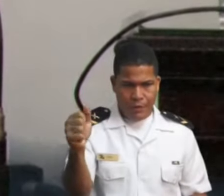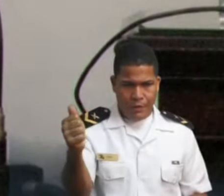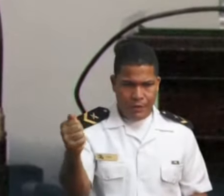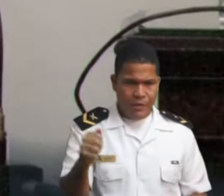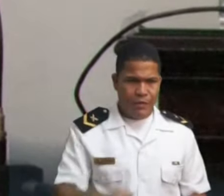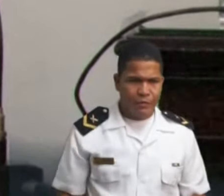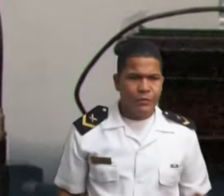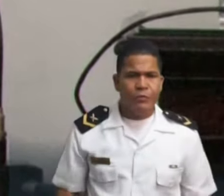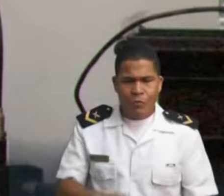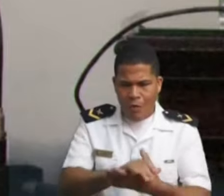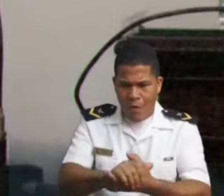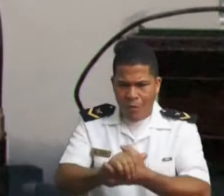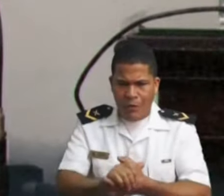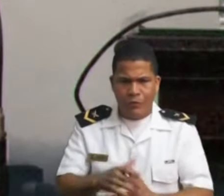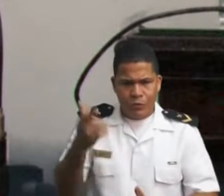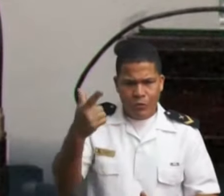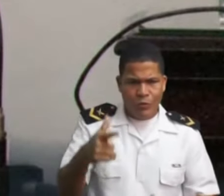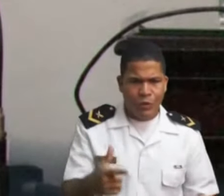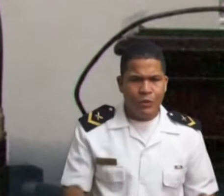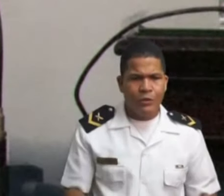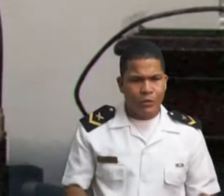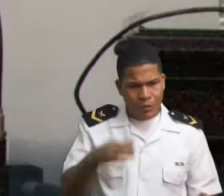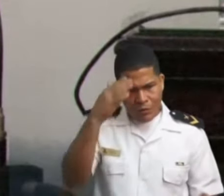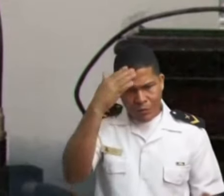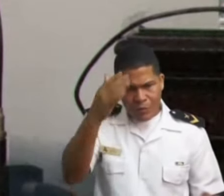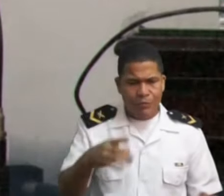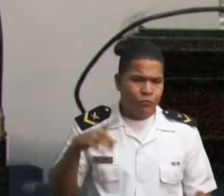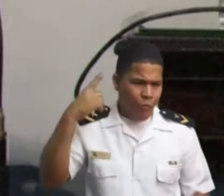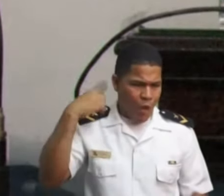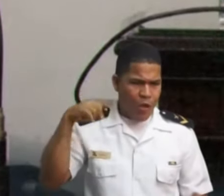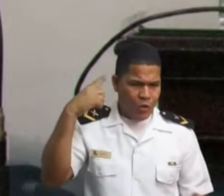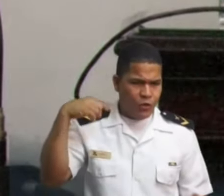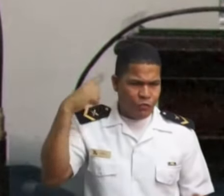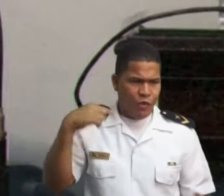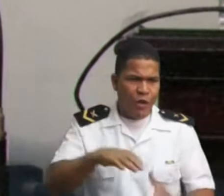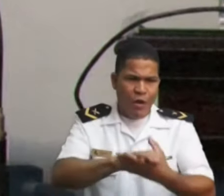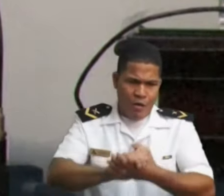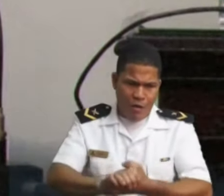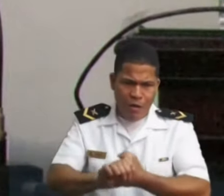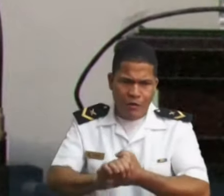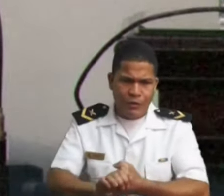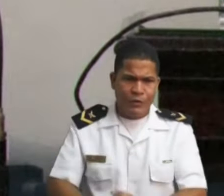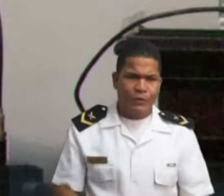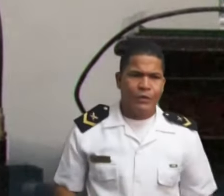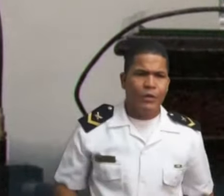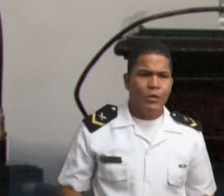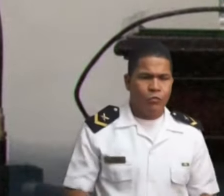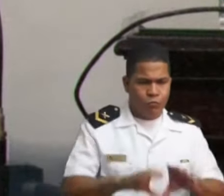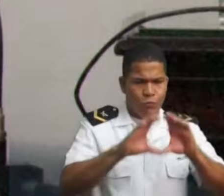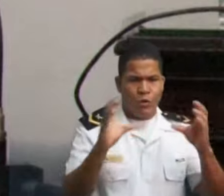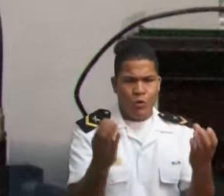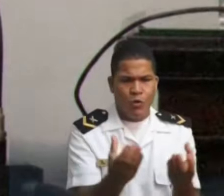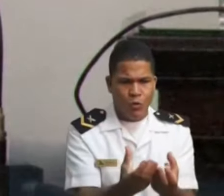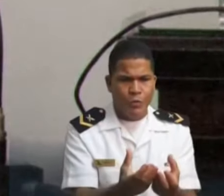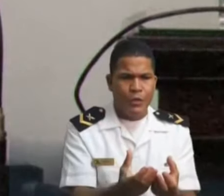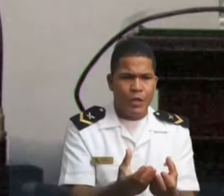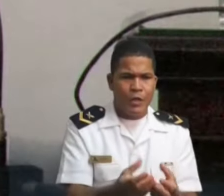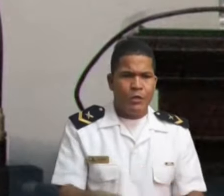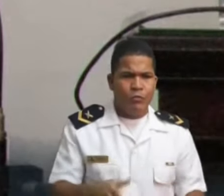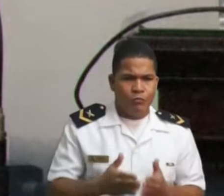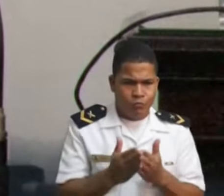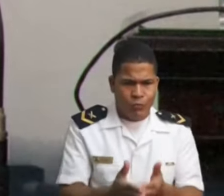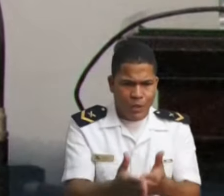já nominadas anteriormente, aos senhores advogados e advogadas aqui presentes, comunidade marítima, senhoras e